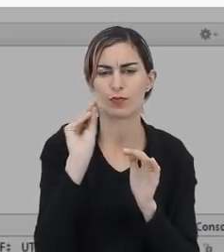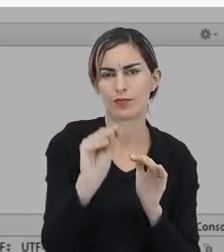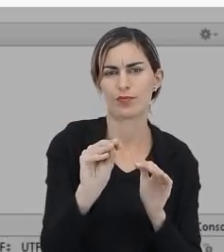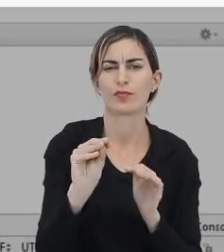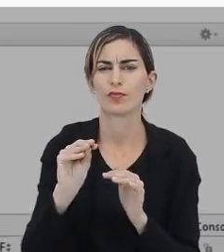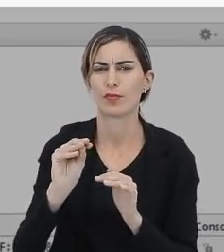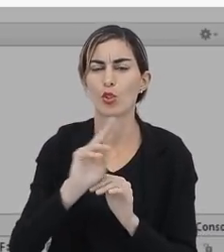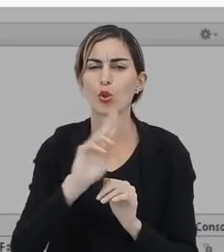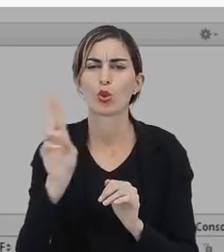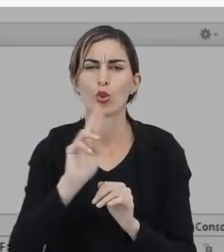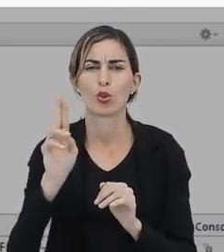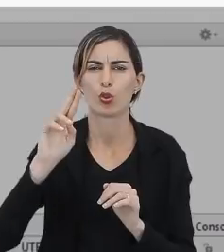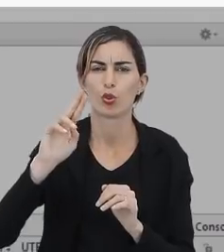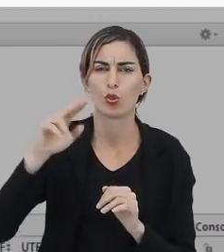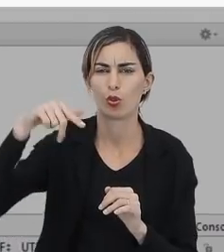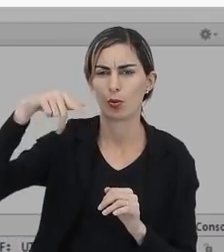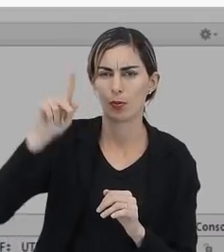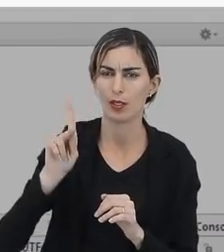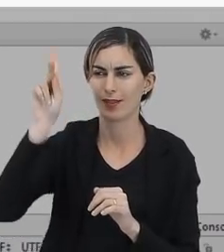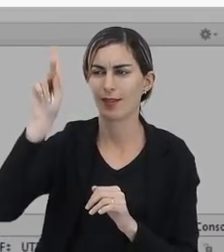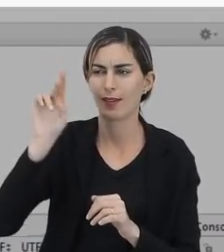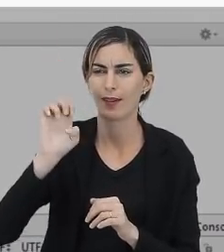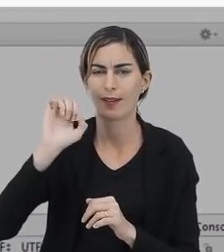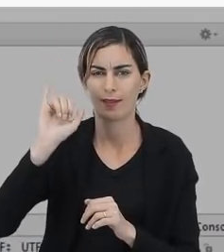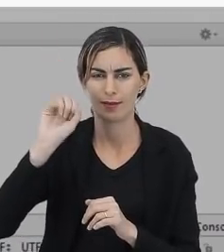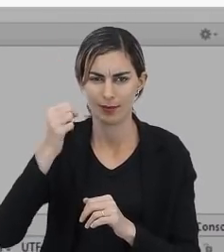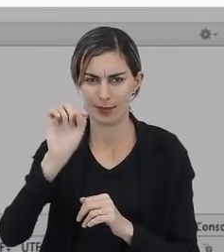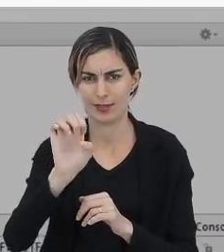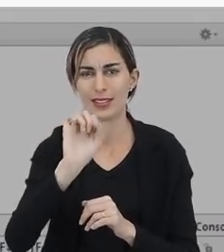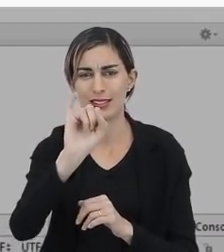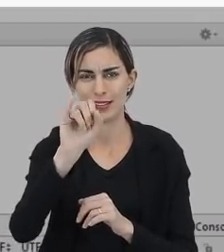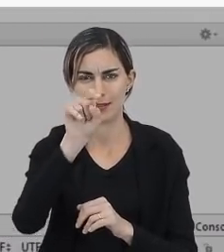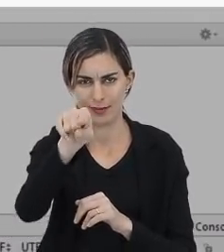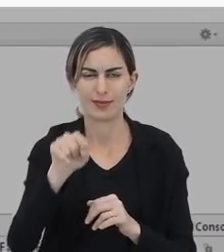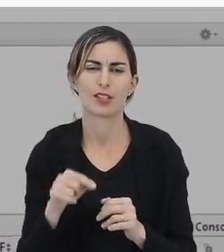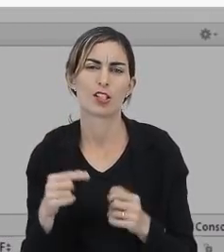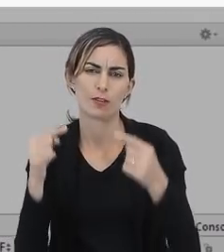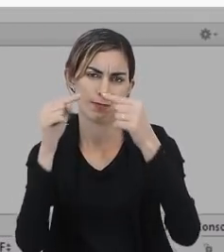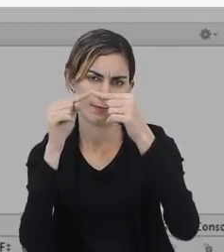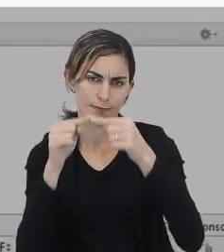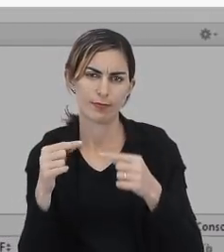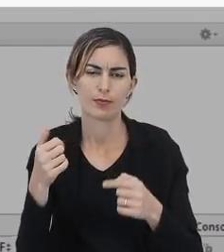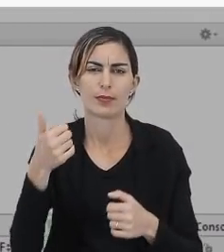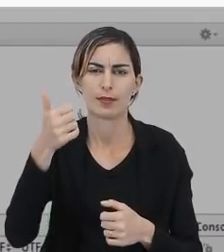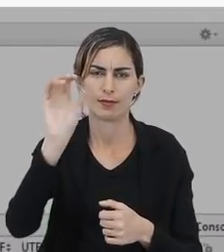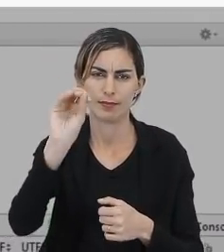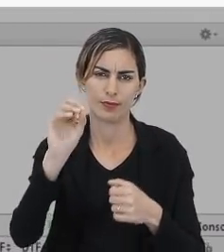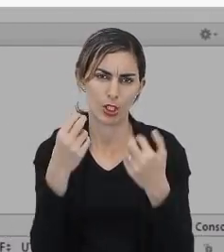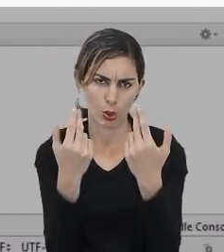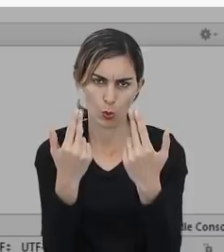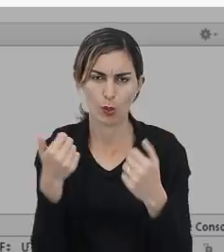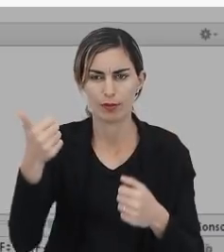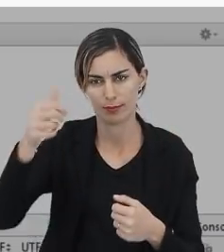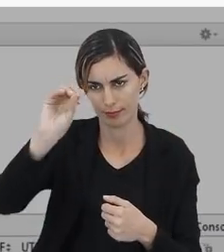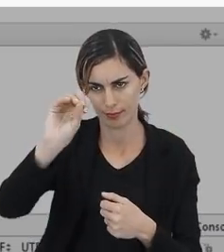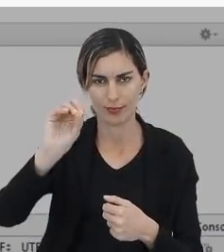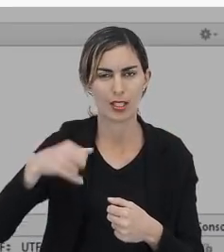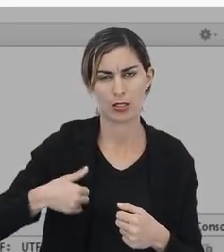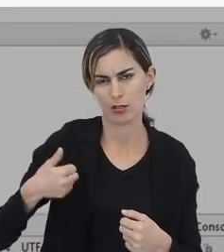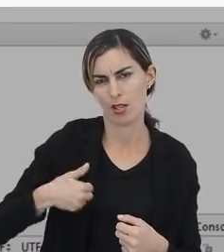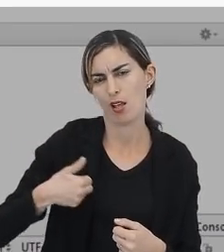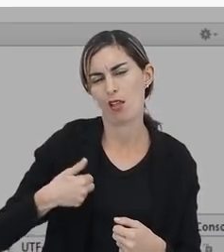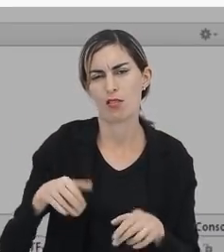usa a palavra-chave case para fazer essa verificação. Então, se ela for igual a 10, se essa